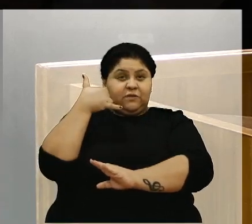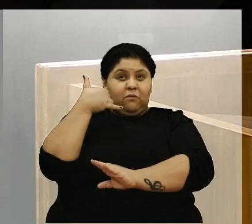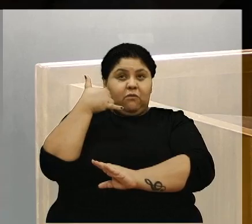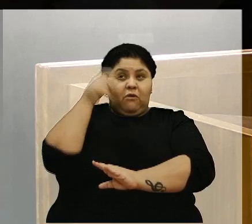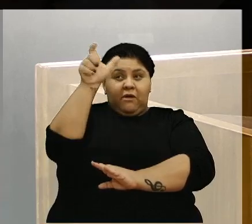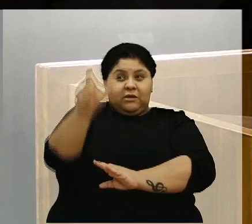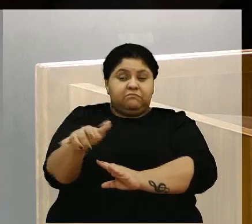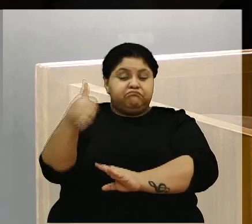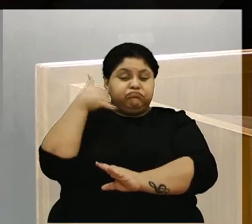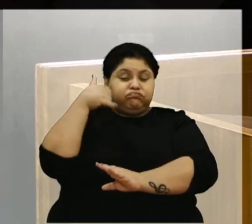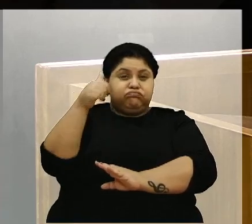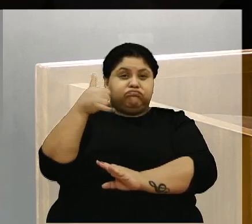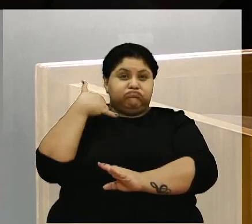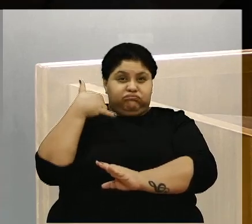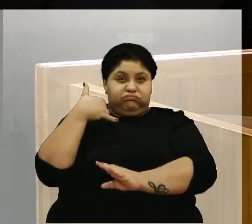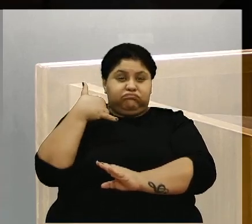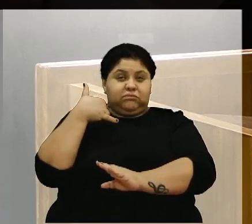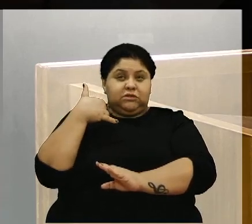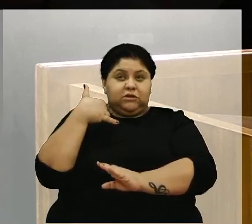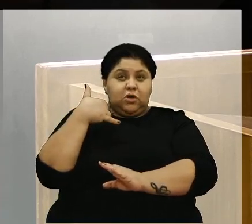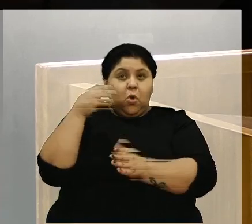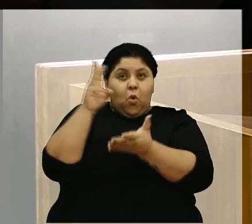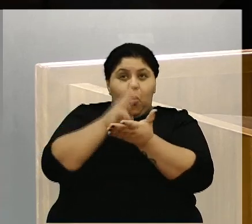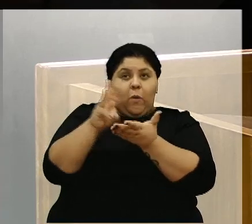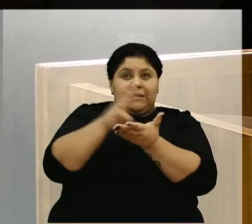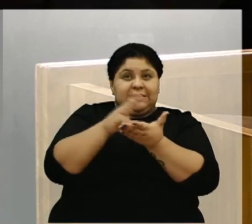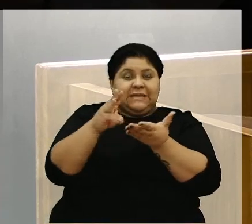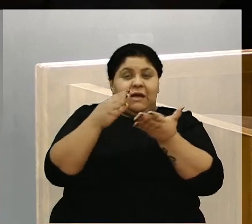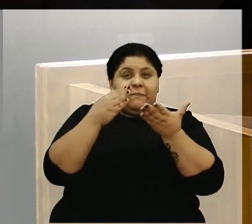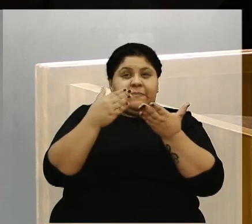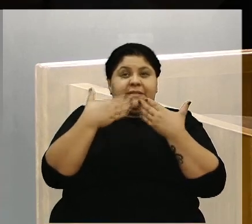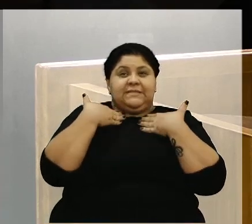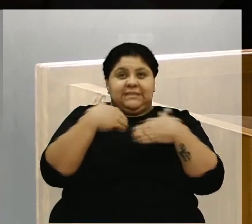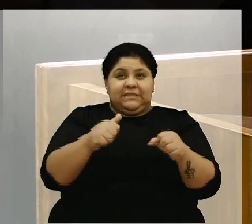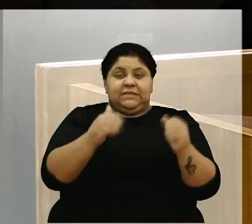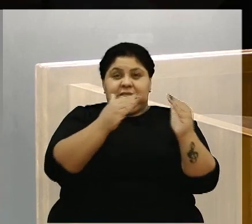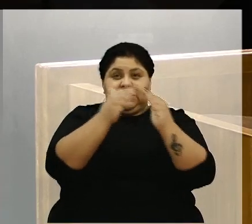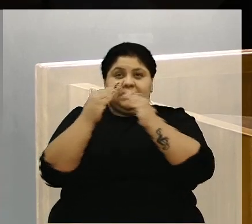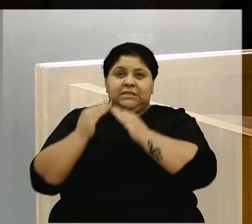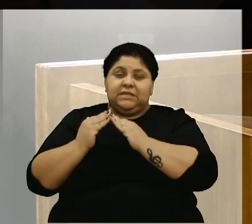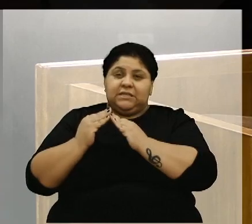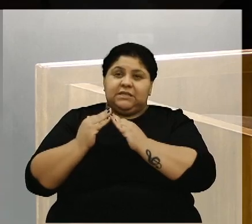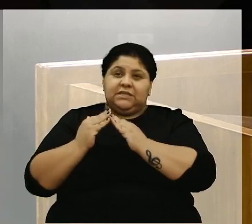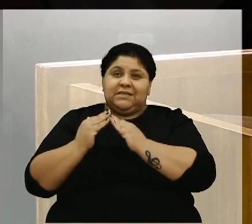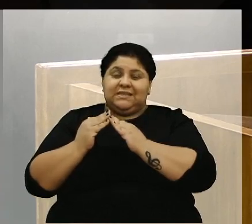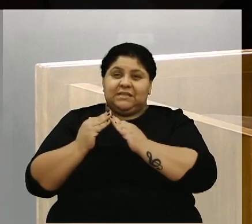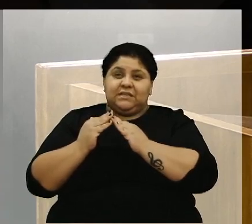pela Secretaria da Habitação, o WhatsApp, até ontem, final do dia, eram